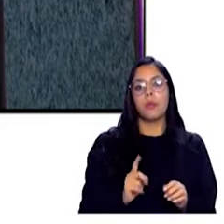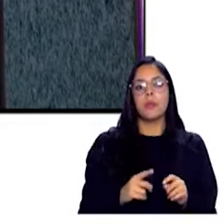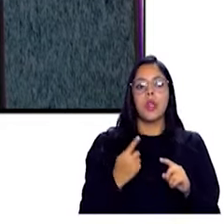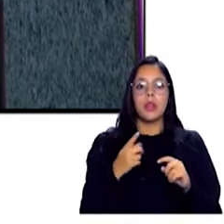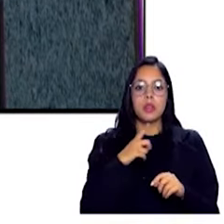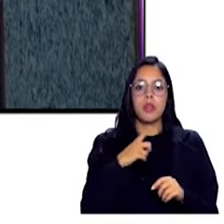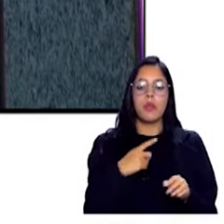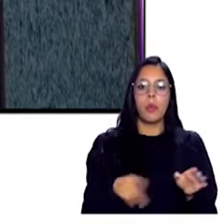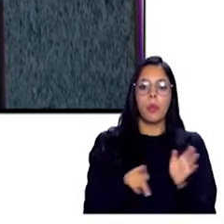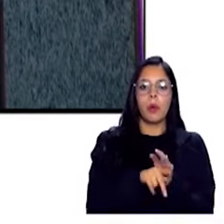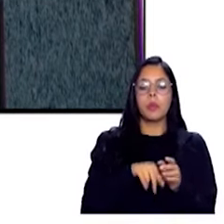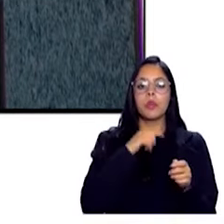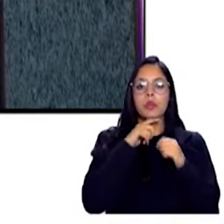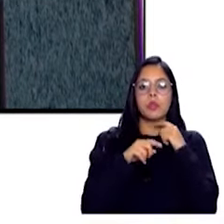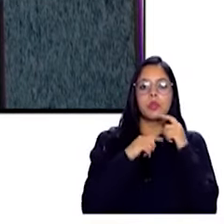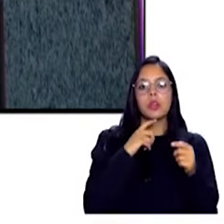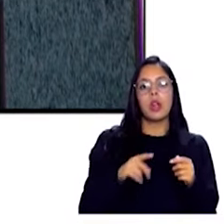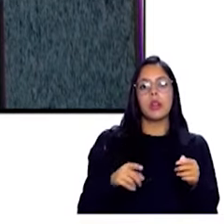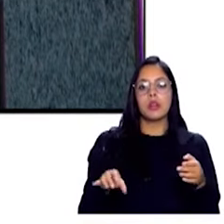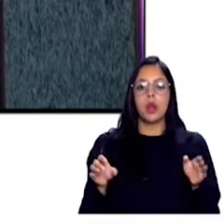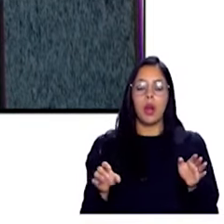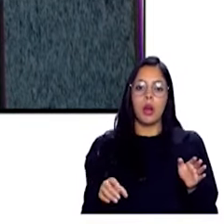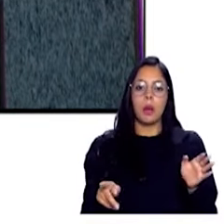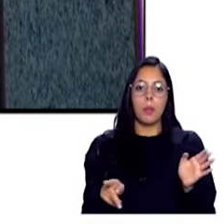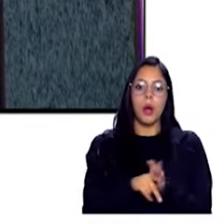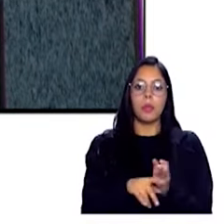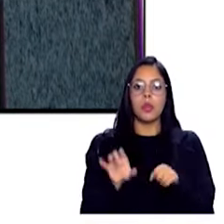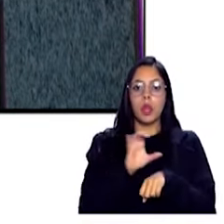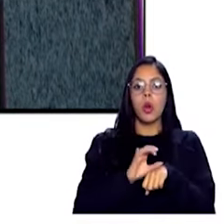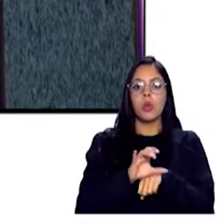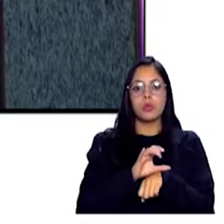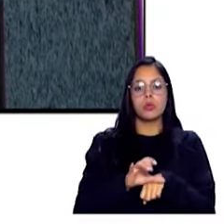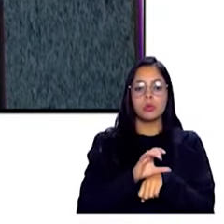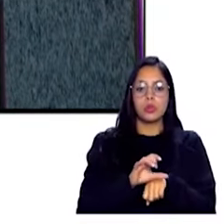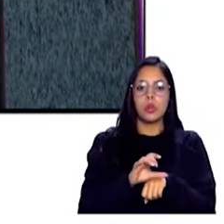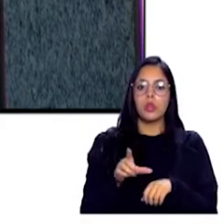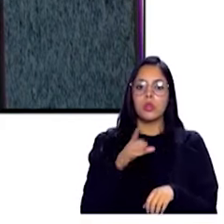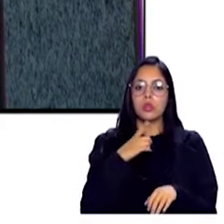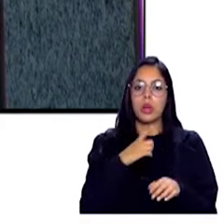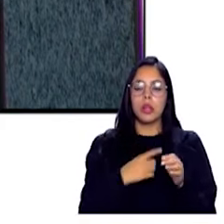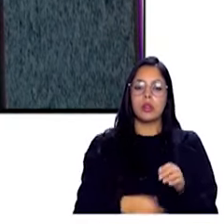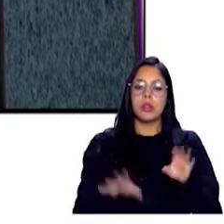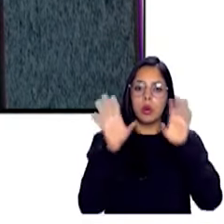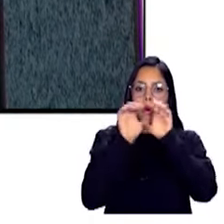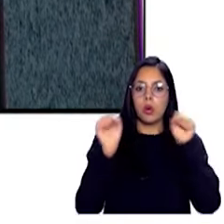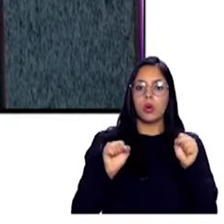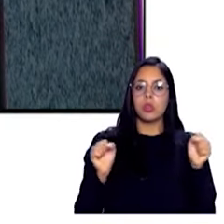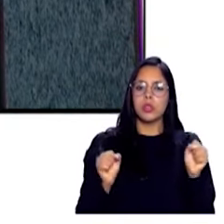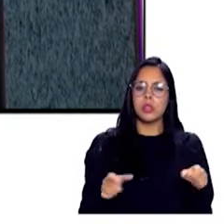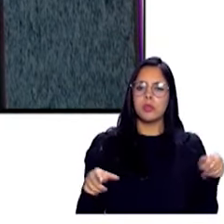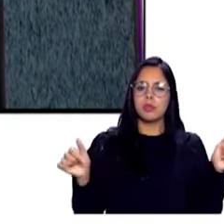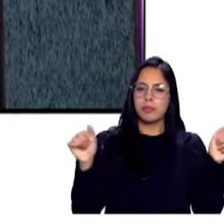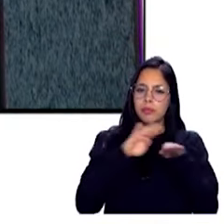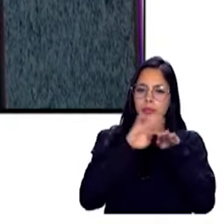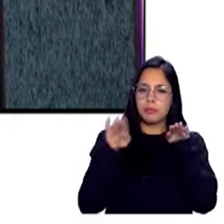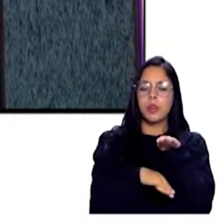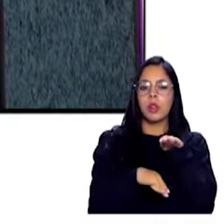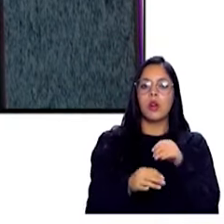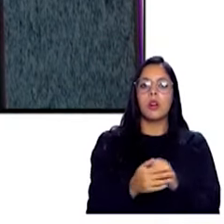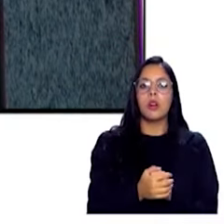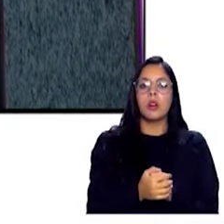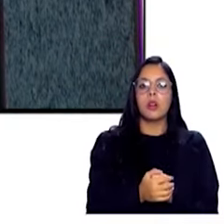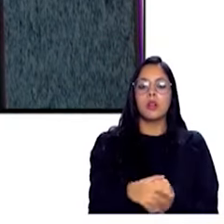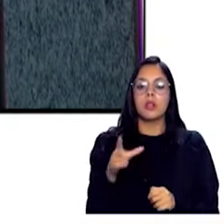houve uma dúvida constitucional suscitada por uma por uma corte inferior a questão volta à corte